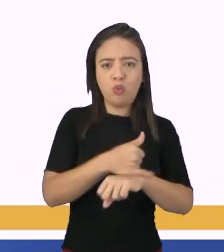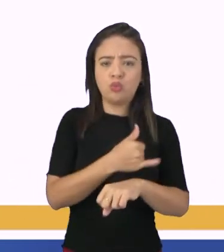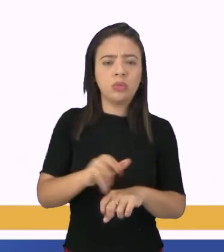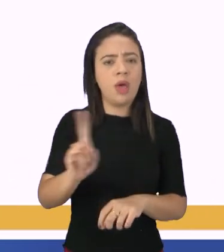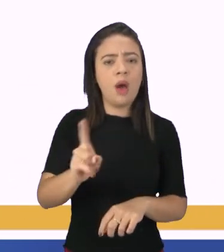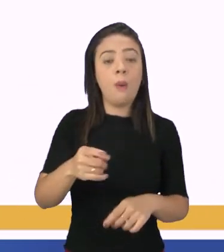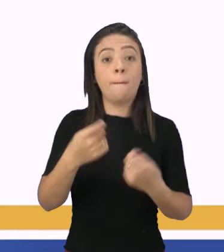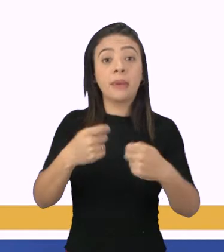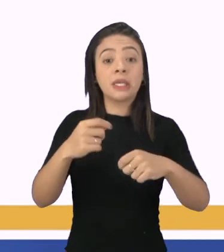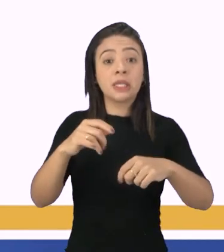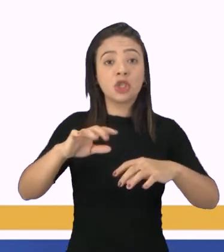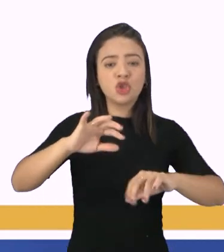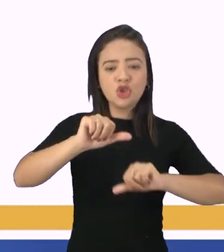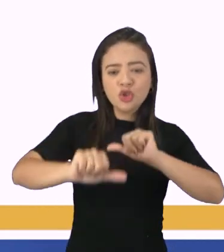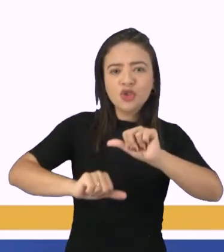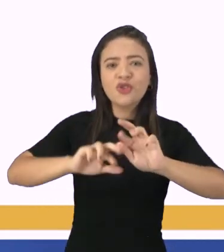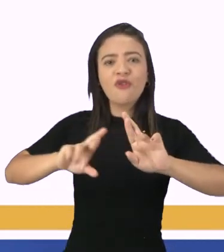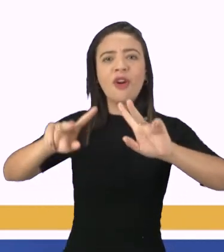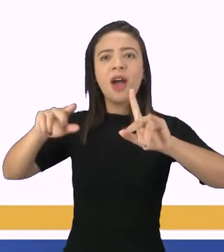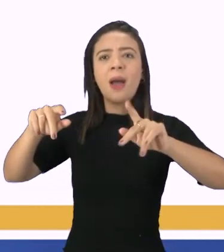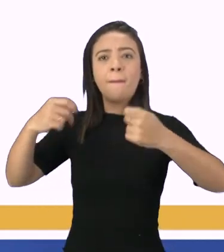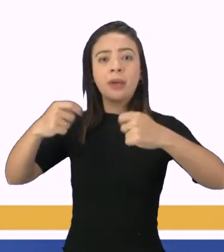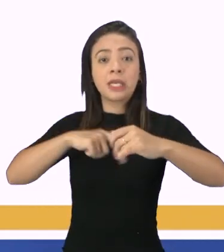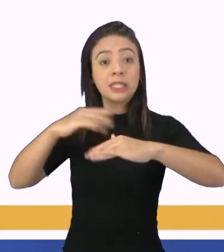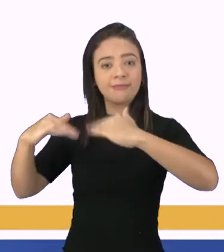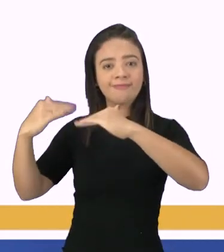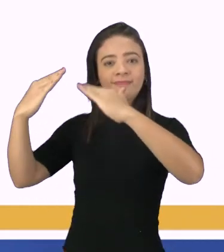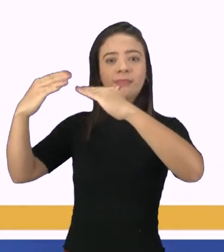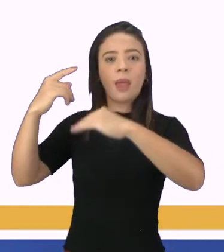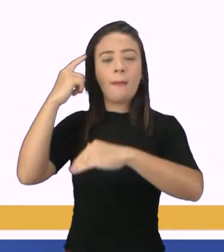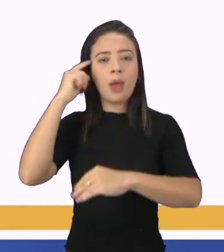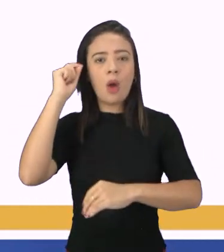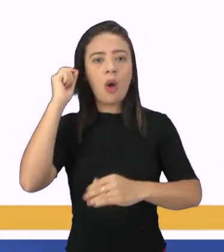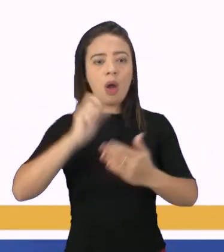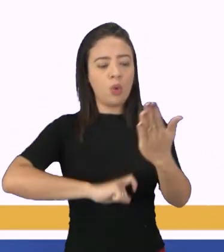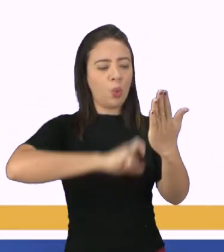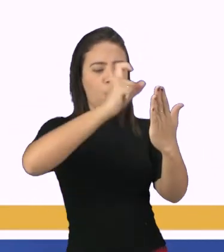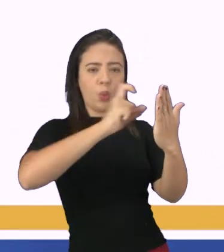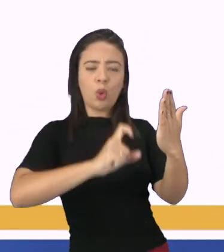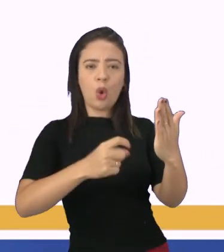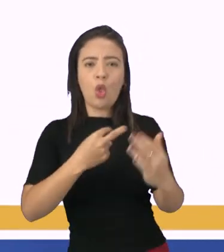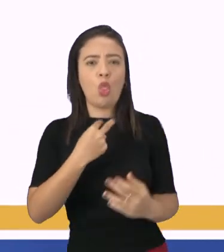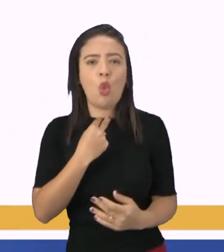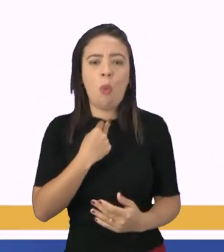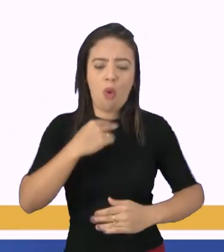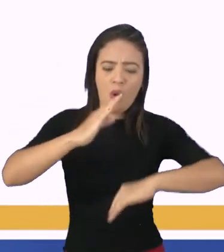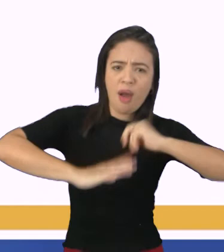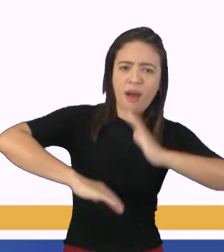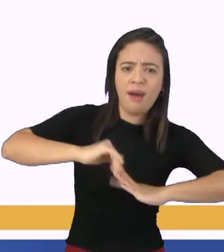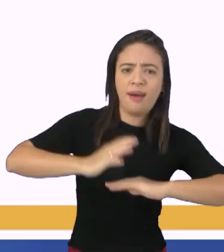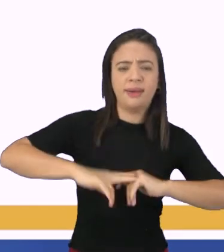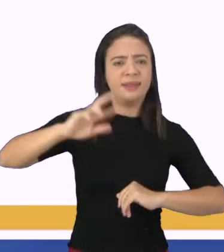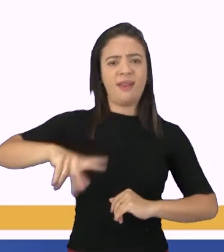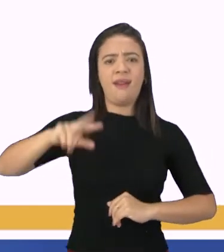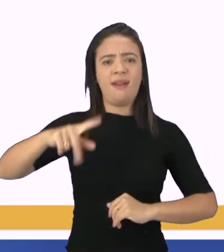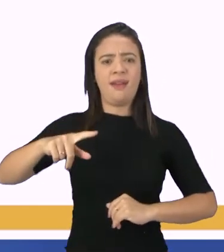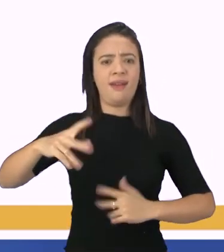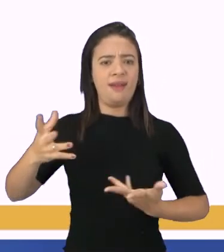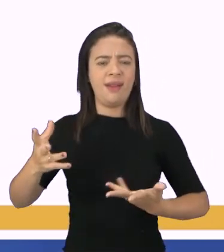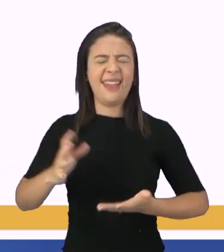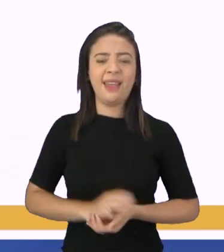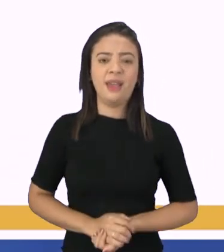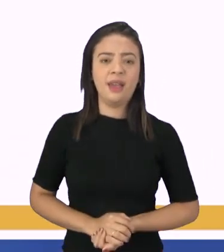isso, não há evolução. Também acho errado pensar que os grafiteiros não podem ser profissionais. Existe um